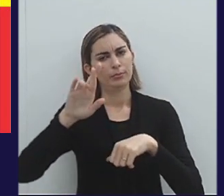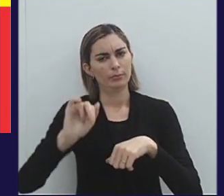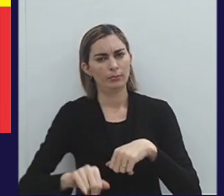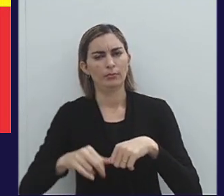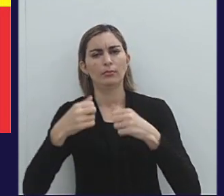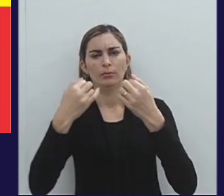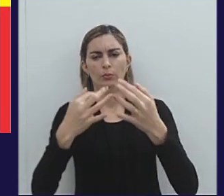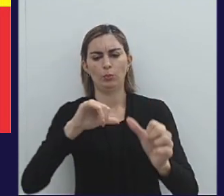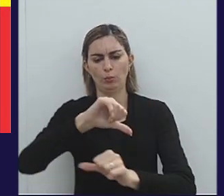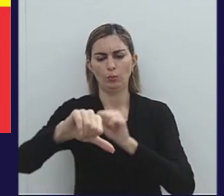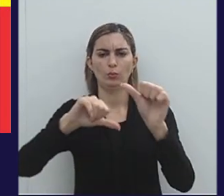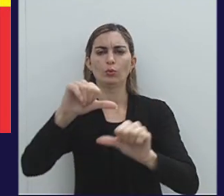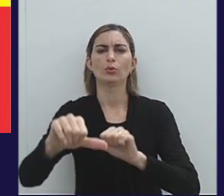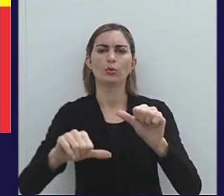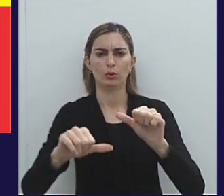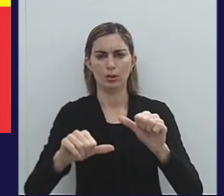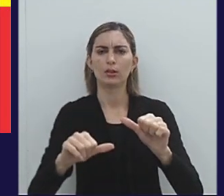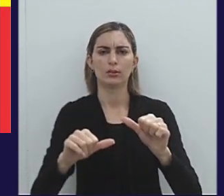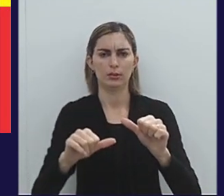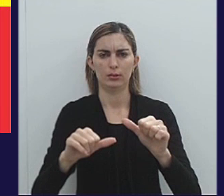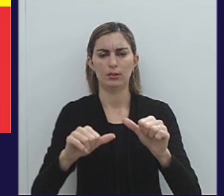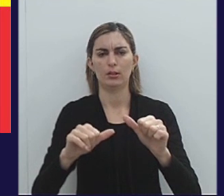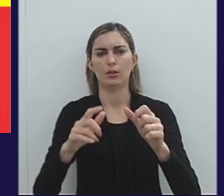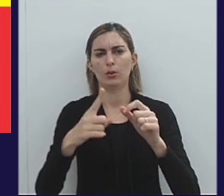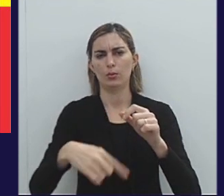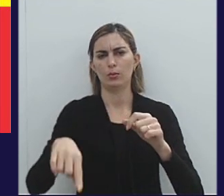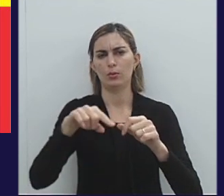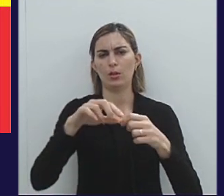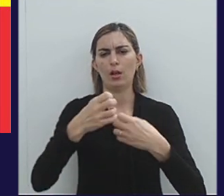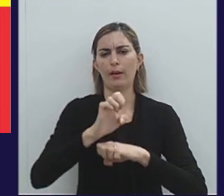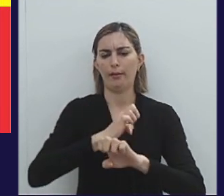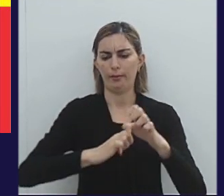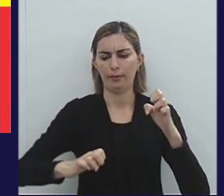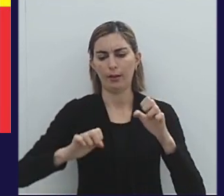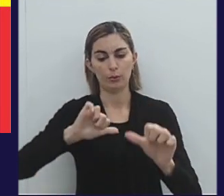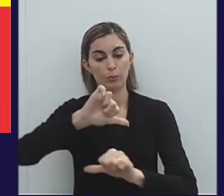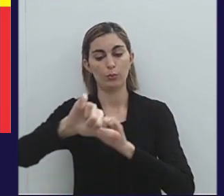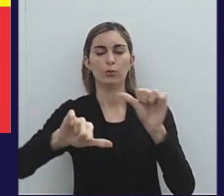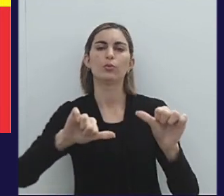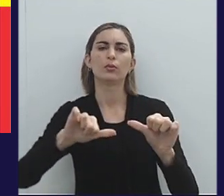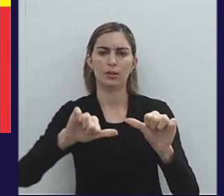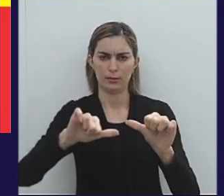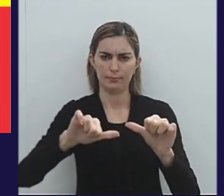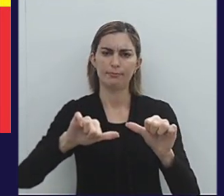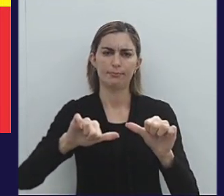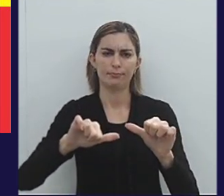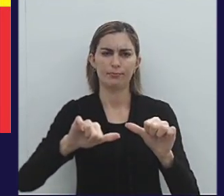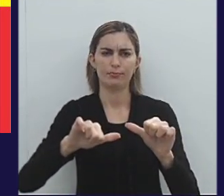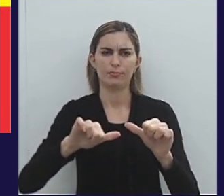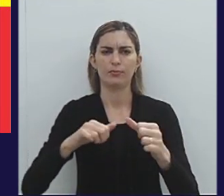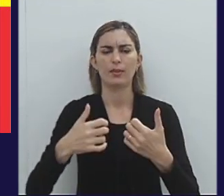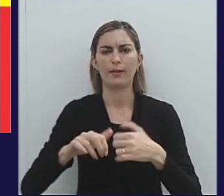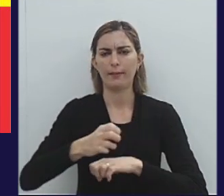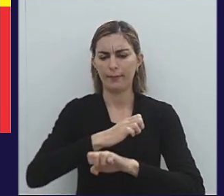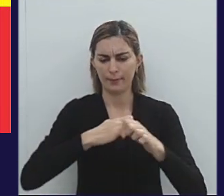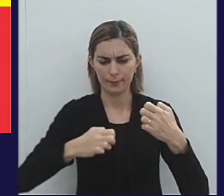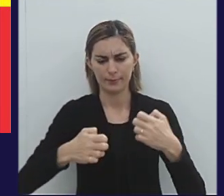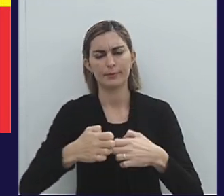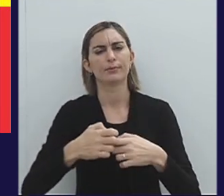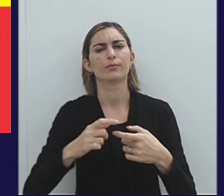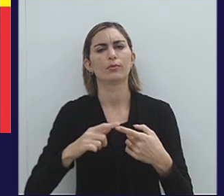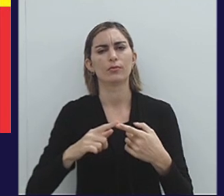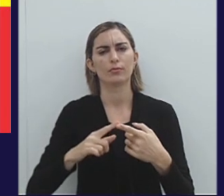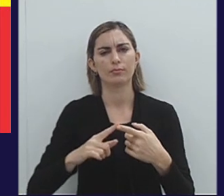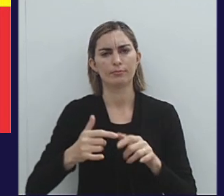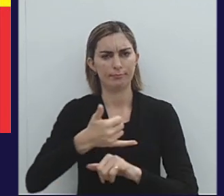matéria, devido à mudança na configuração de seus elétrons e transportado por ondas